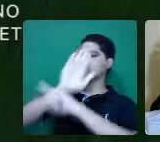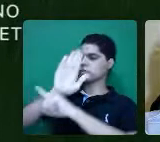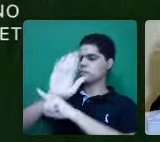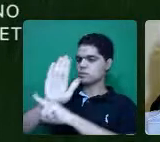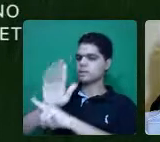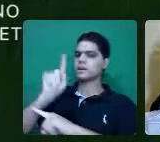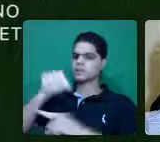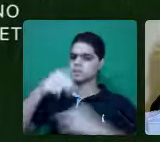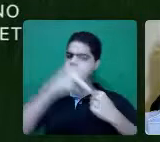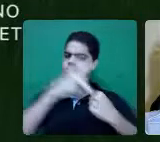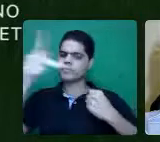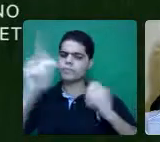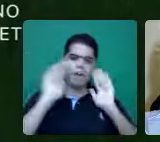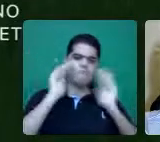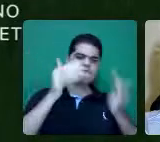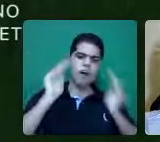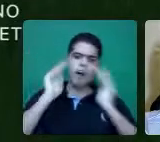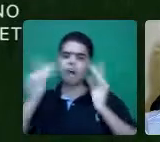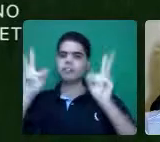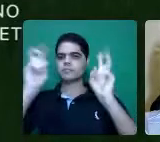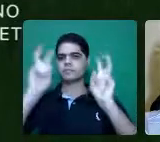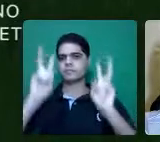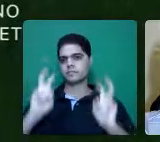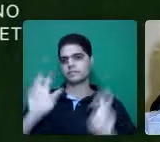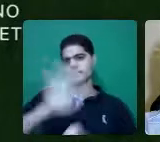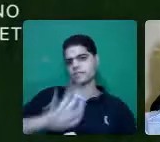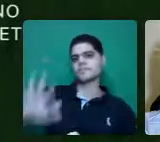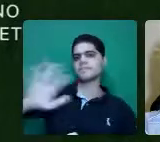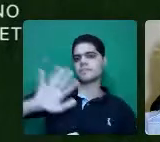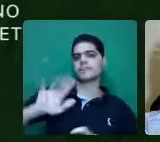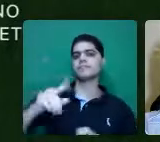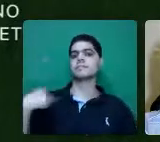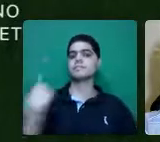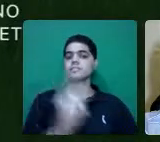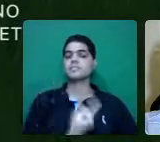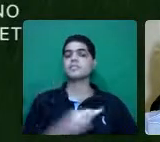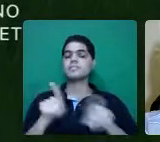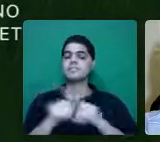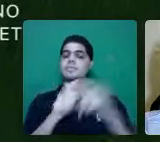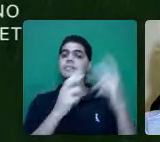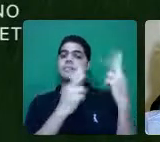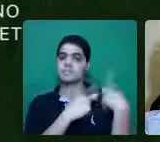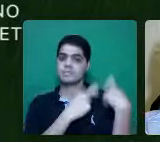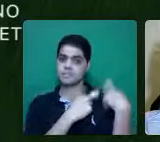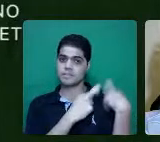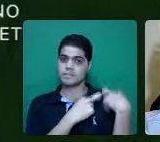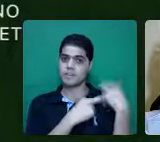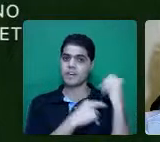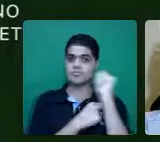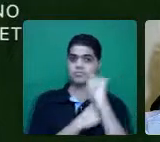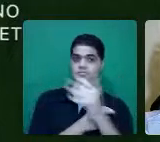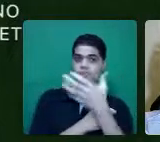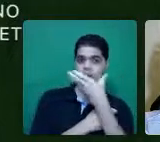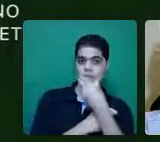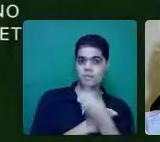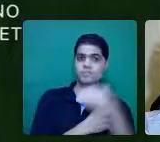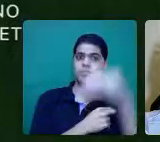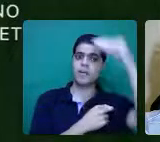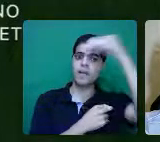em determinados assuntos e determinadas áreas, e a gente também tem o papel dos padrinhos e das madrinhas, que